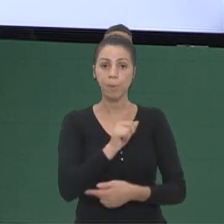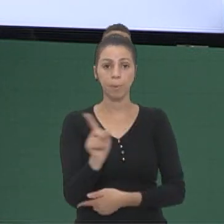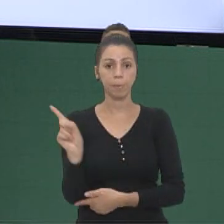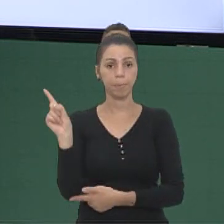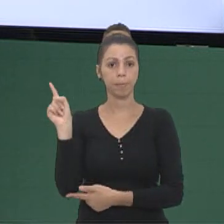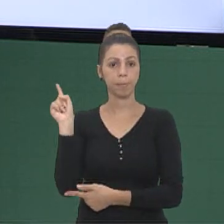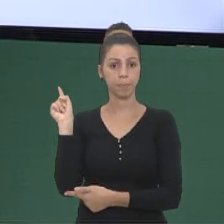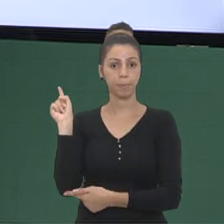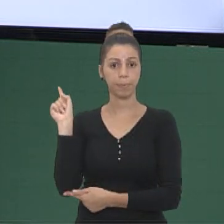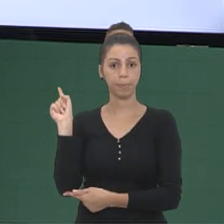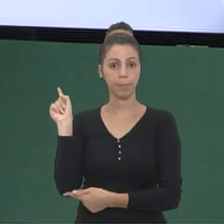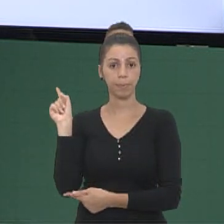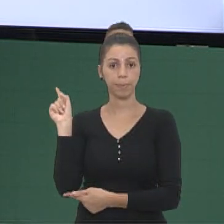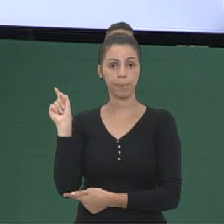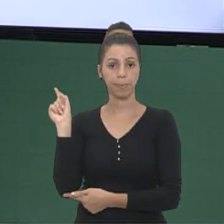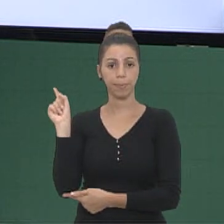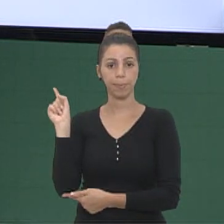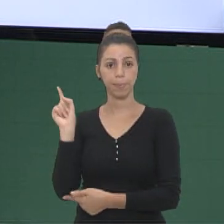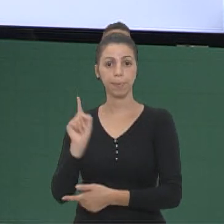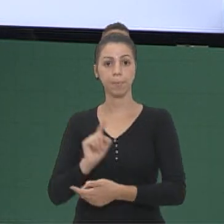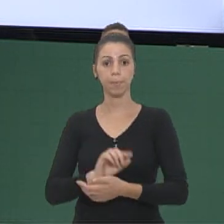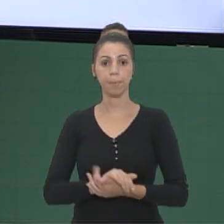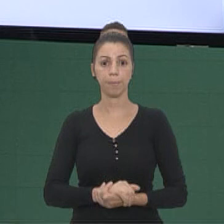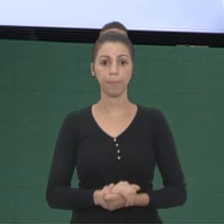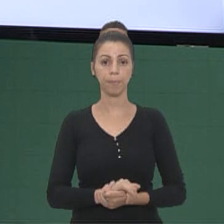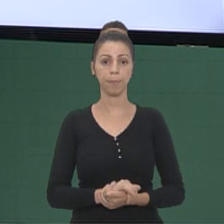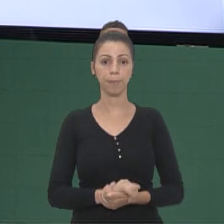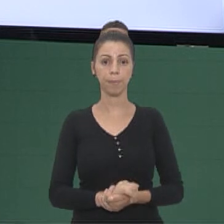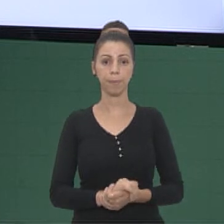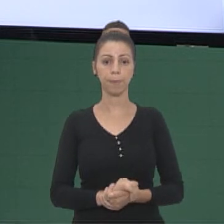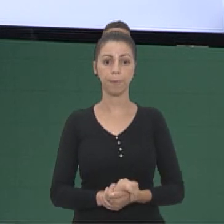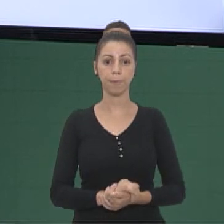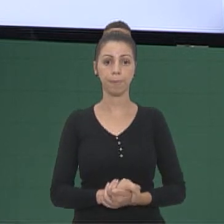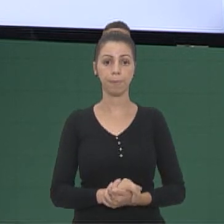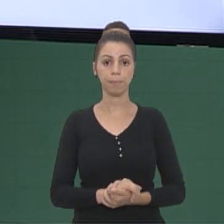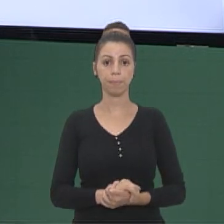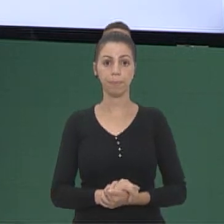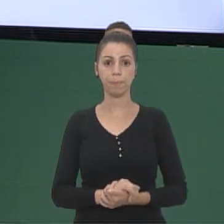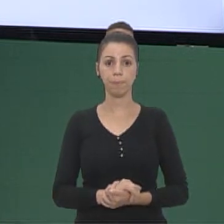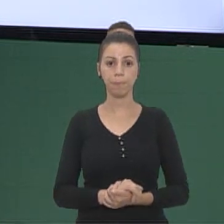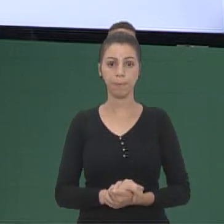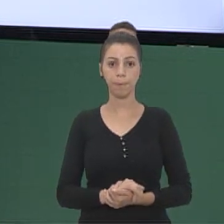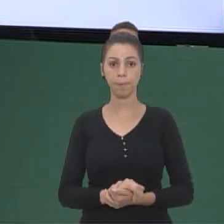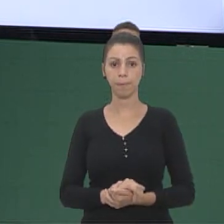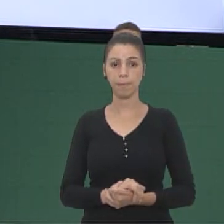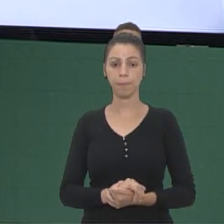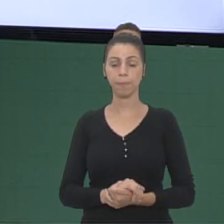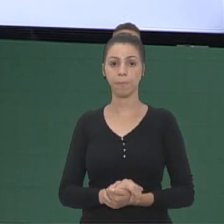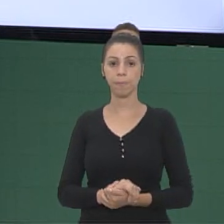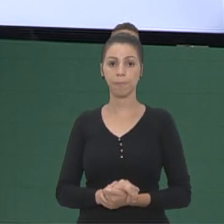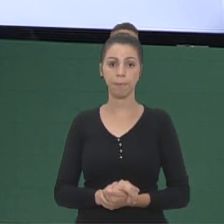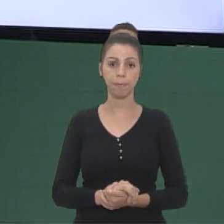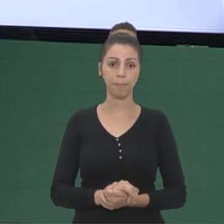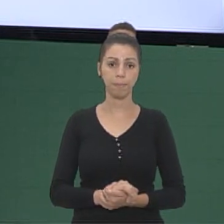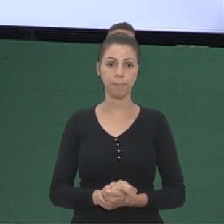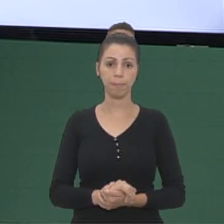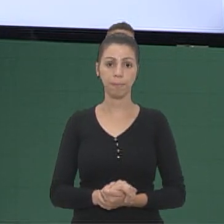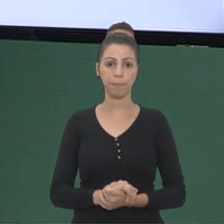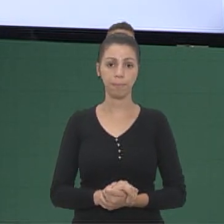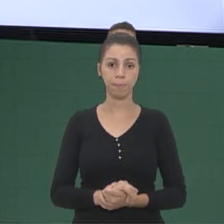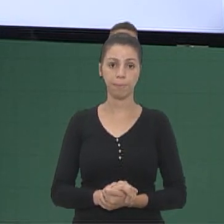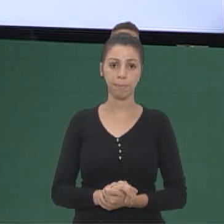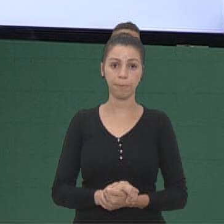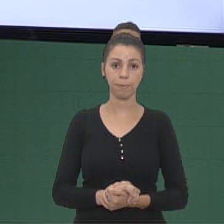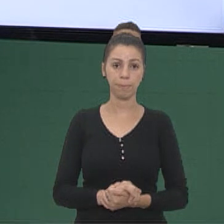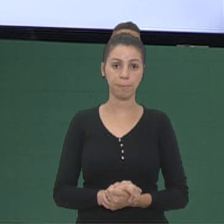pararé en la esquina a la que nos vendrás. E sé muy bien que no estarás, ni aquí dentro de la cárcel, donde te retengo,